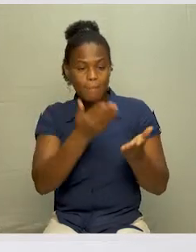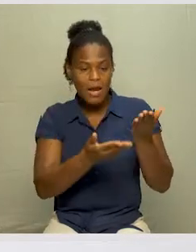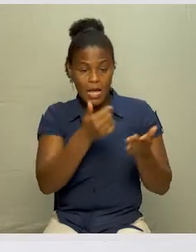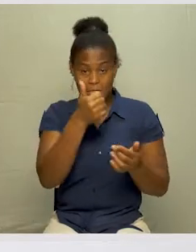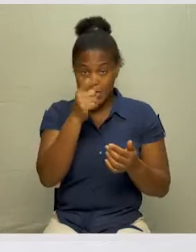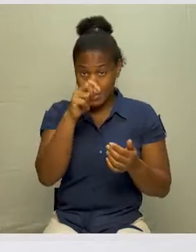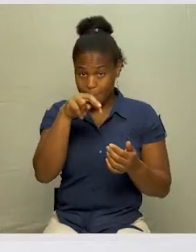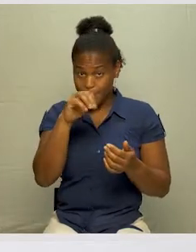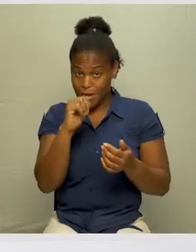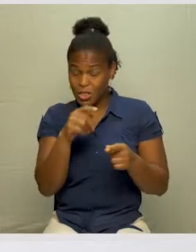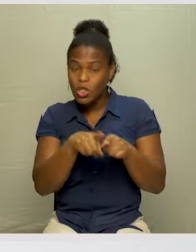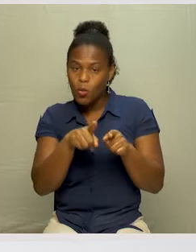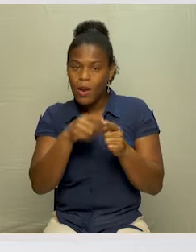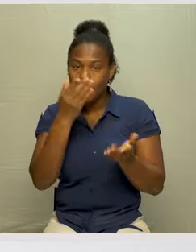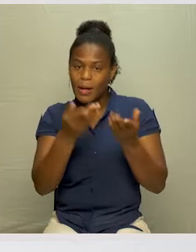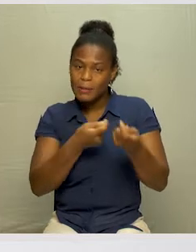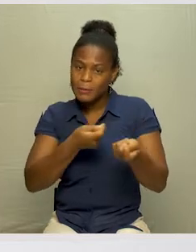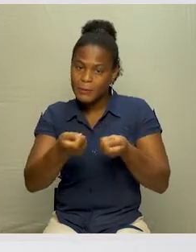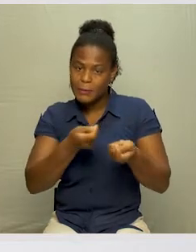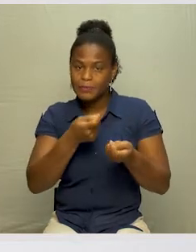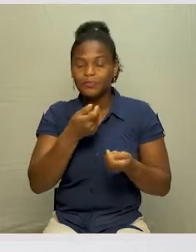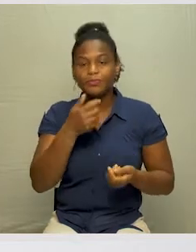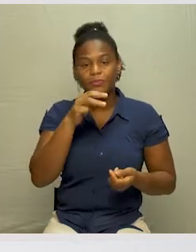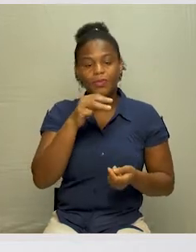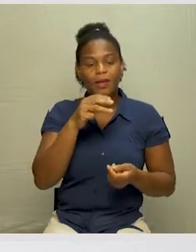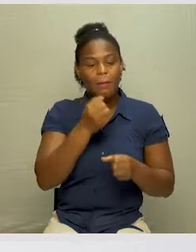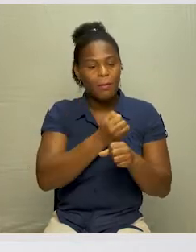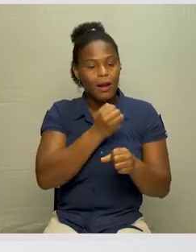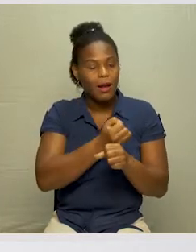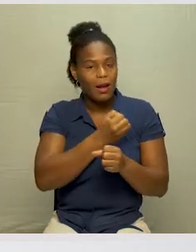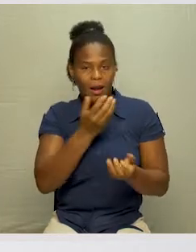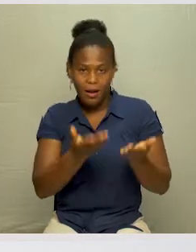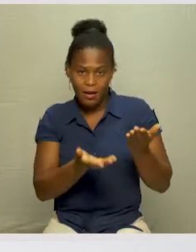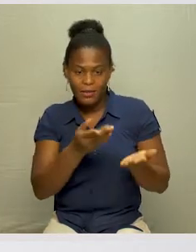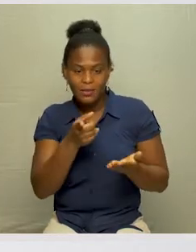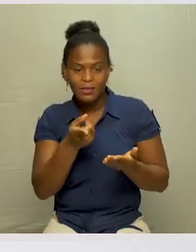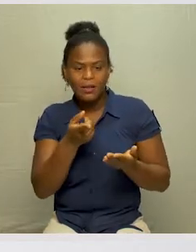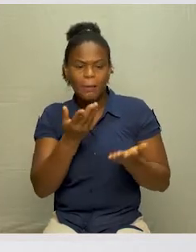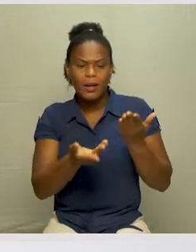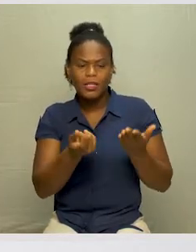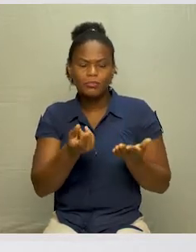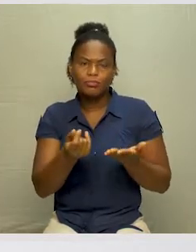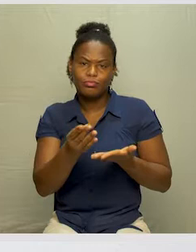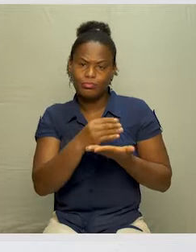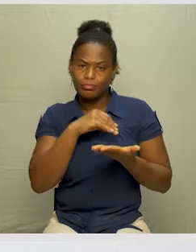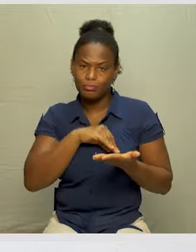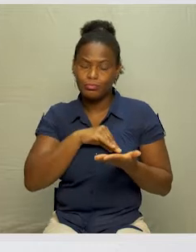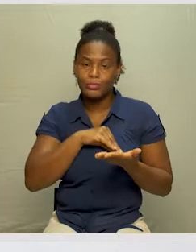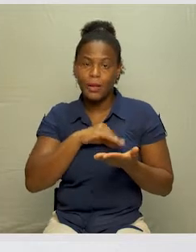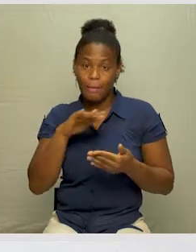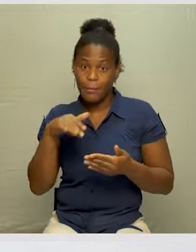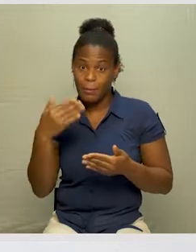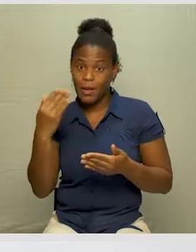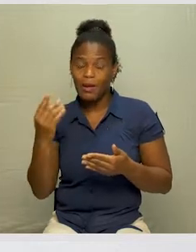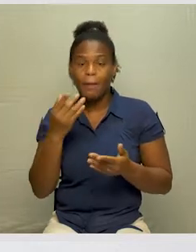de bens, que é a balança de mercadorias. Balança de serviços, balança de rendimento primário, que é a